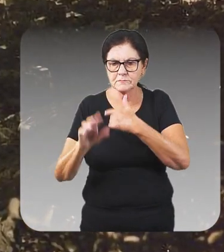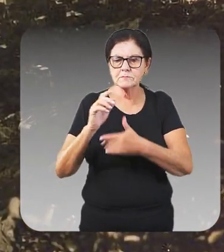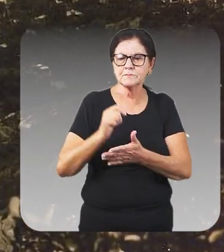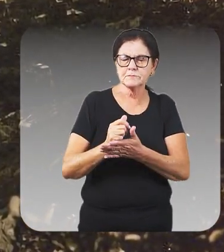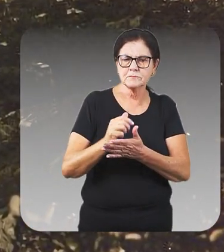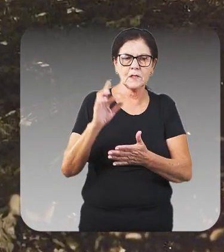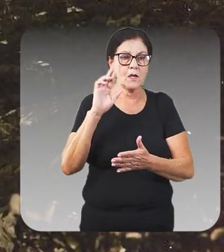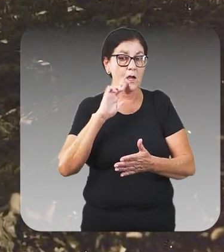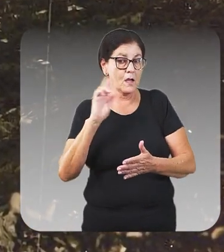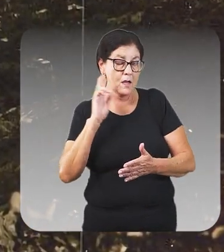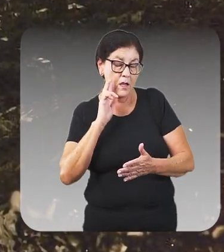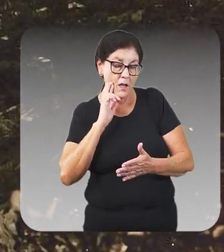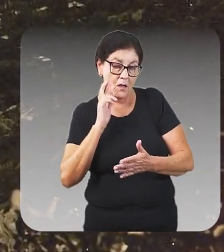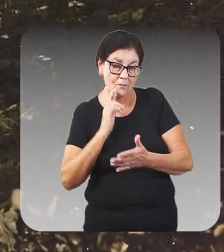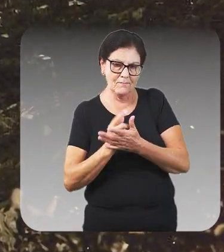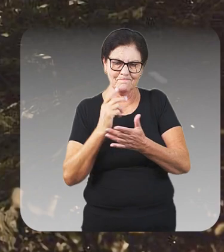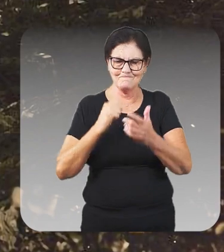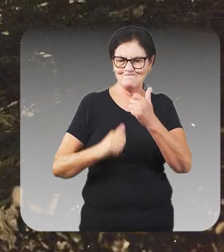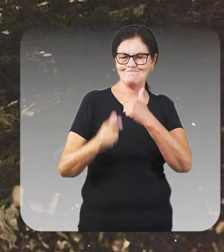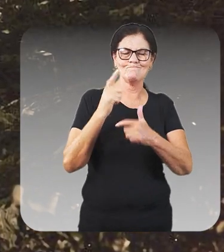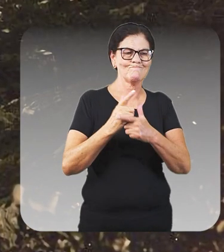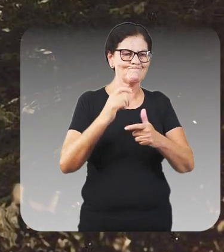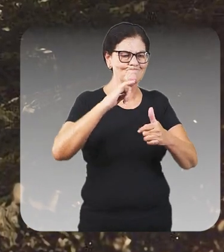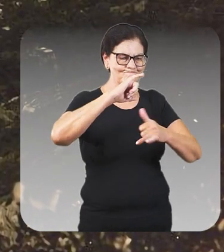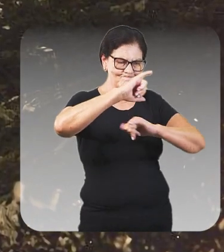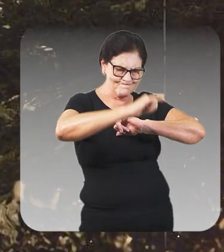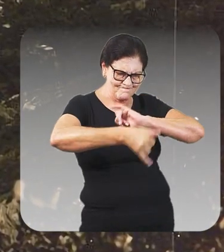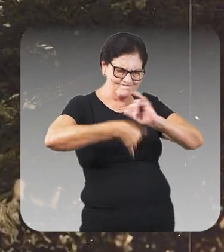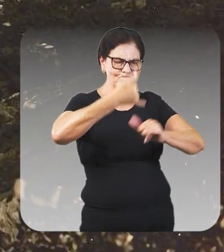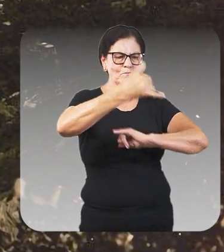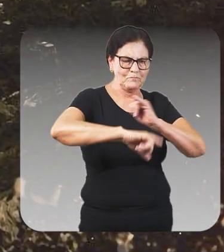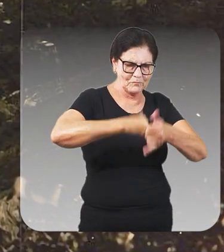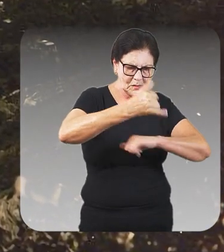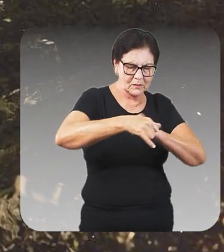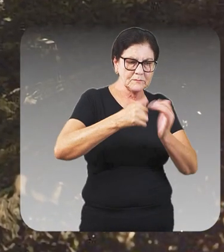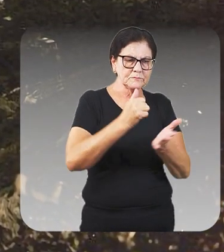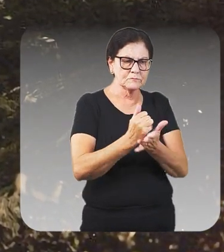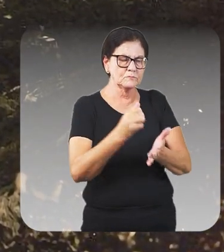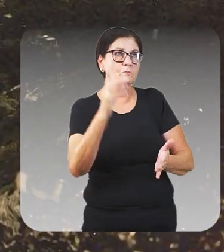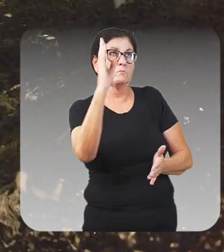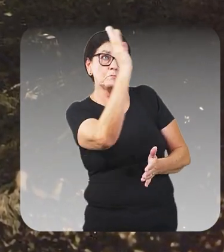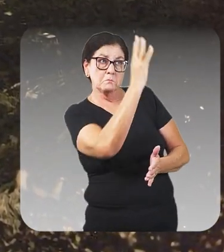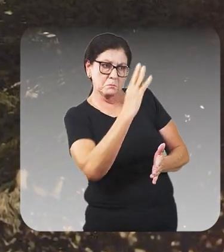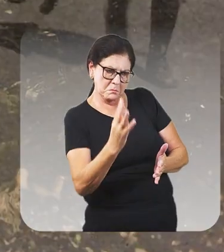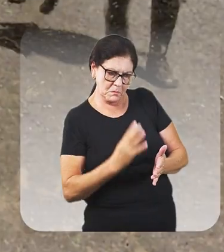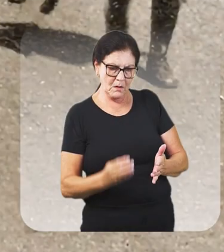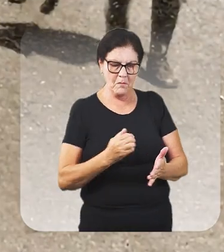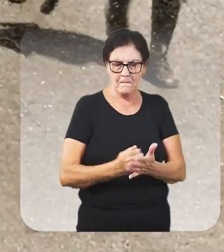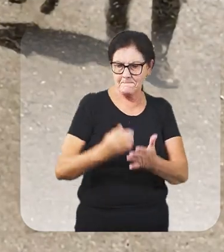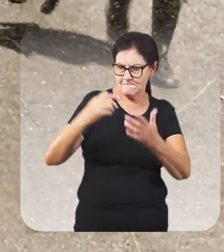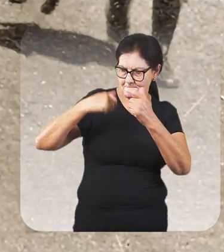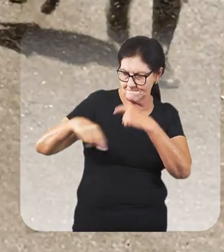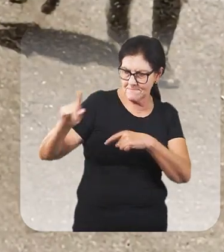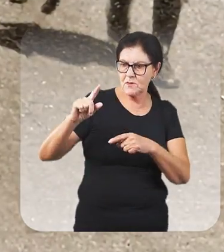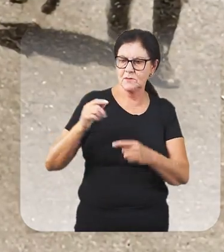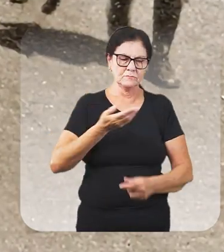Forte Copacabana, embora militarmente derrotada, tornou-se um marco na história do Brasil. Newton Cisenando Prado